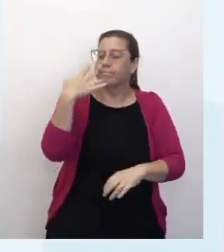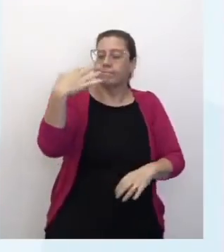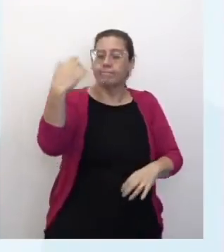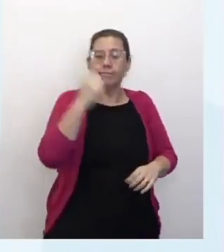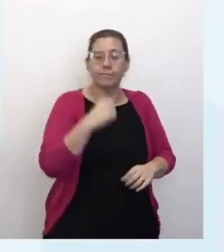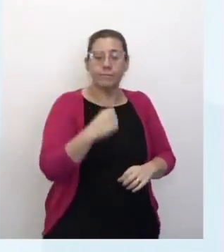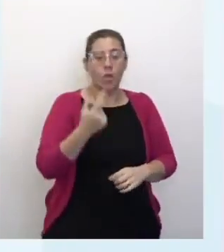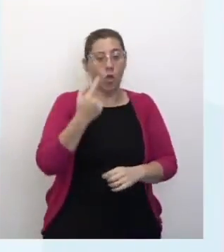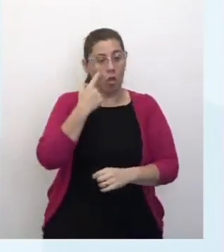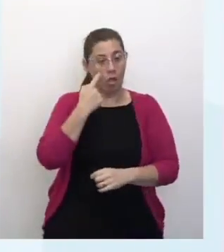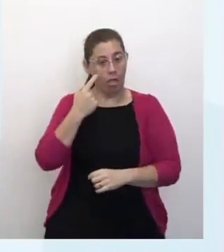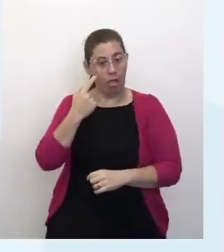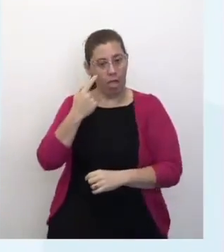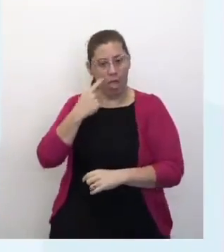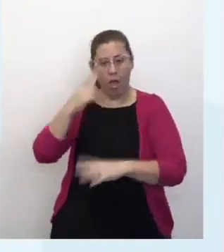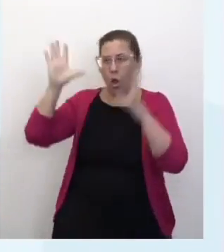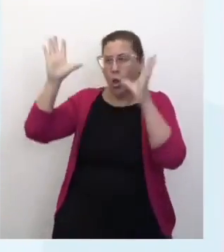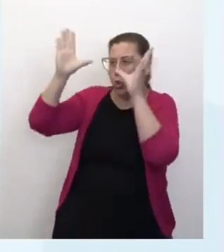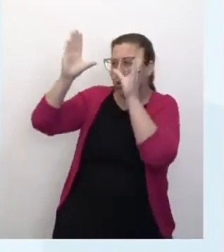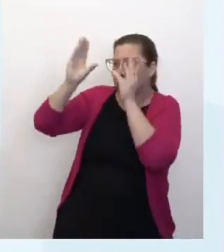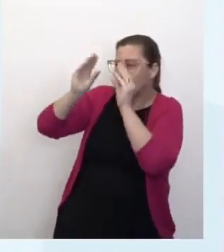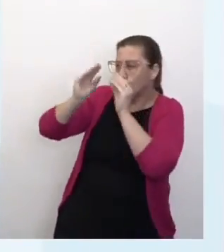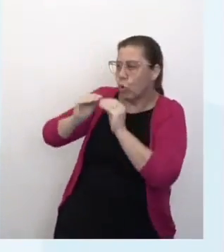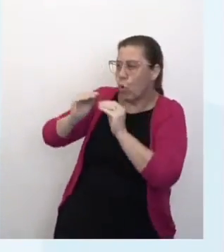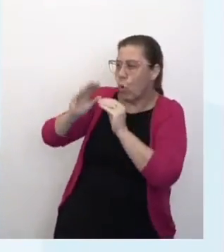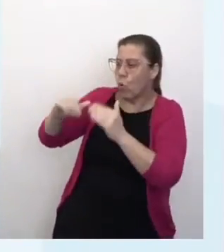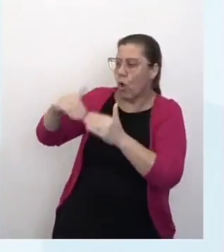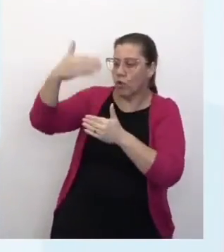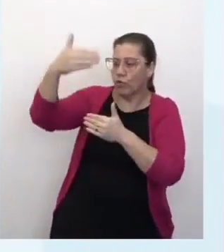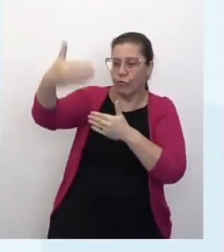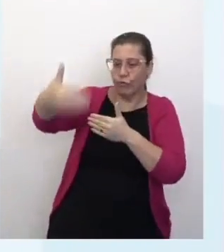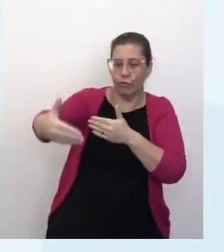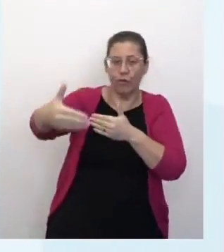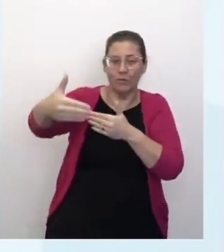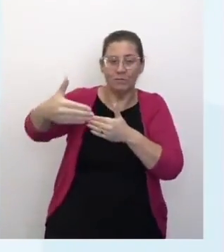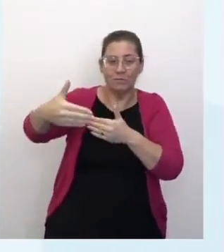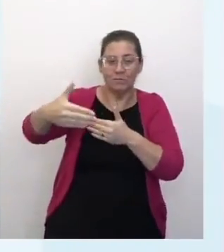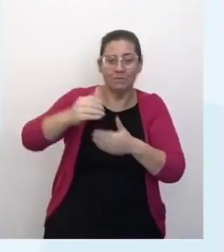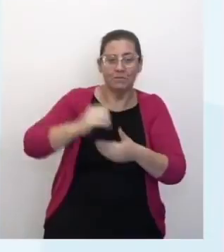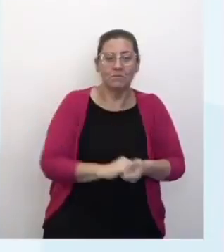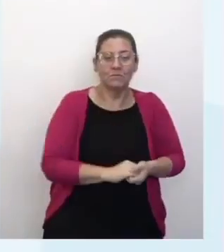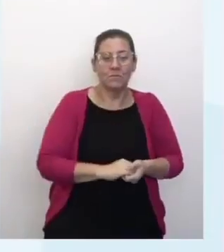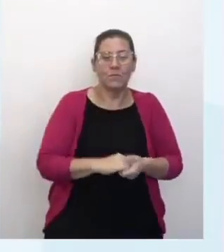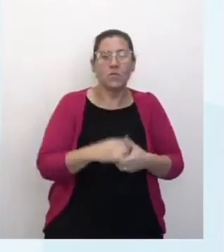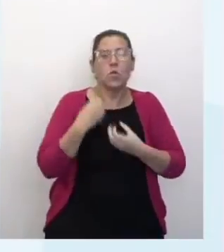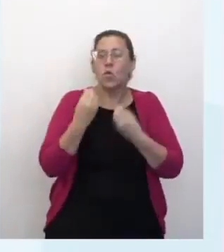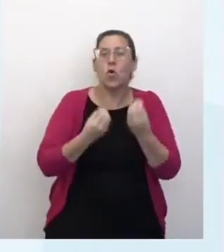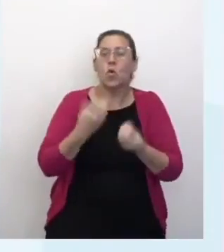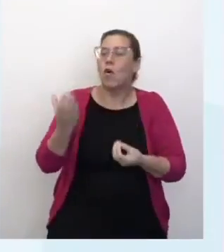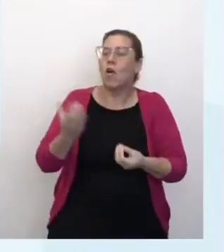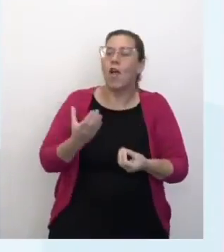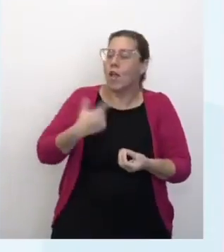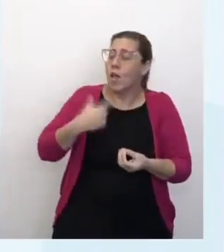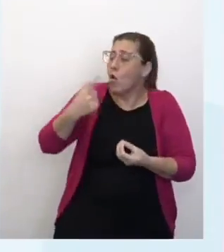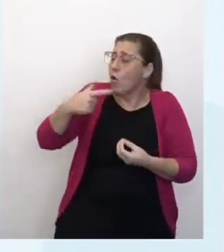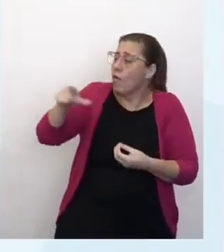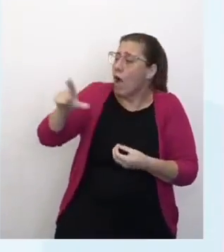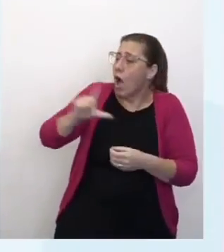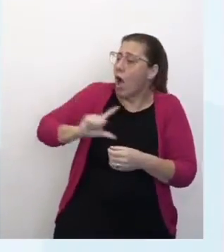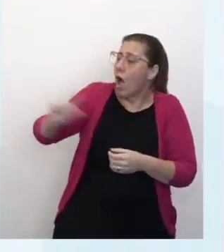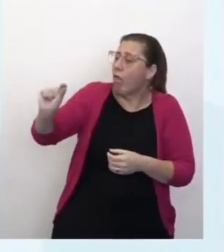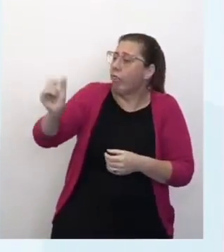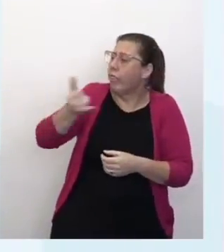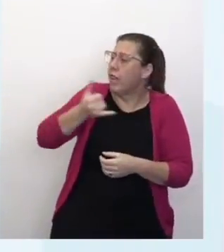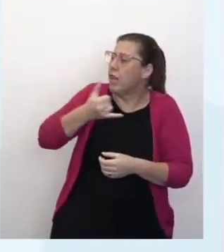olha que escuridão dá lá por fora. Como queres que eu vá, triste e